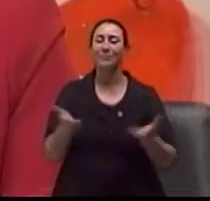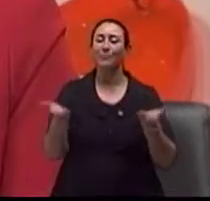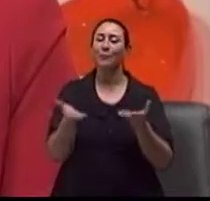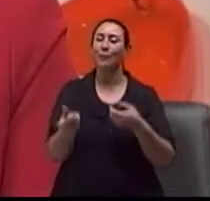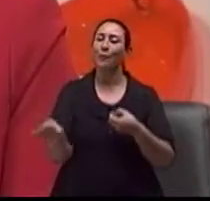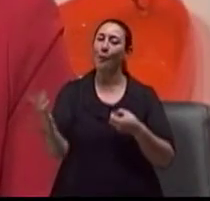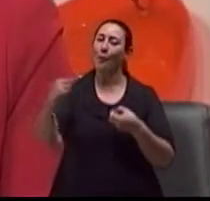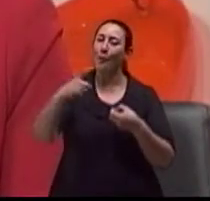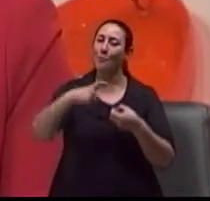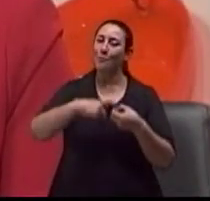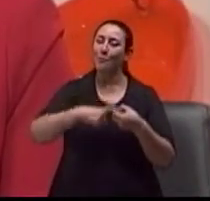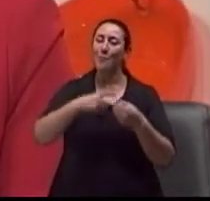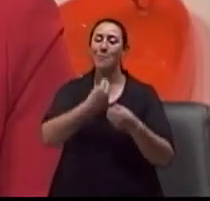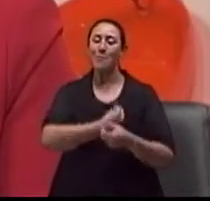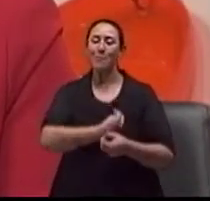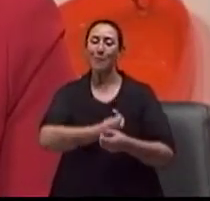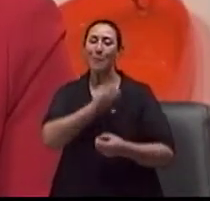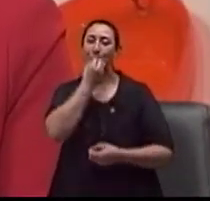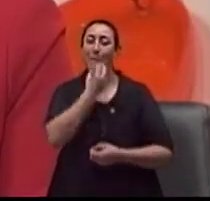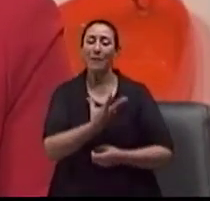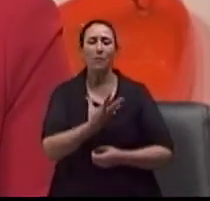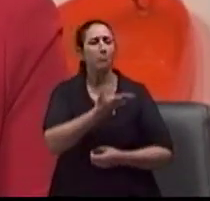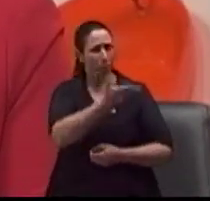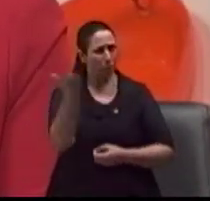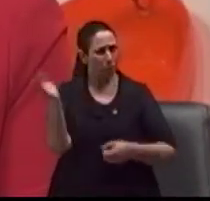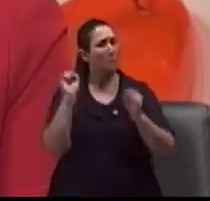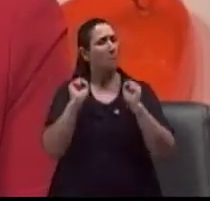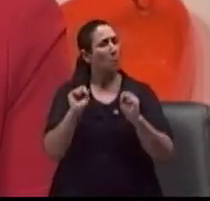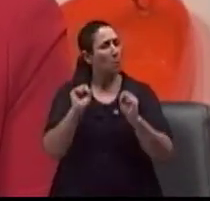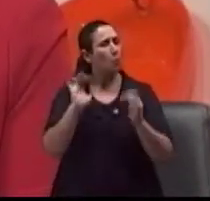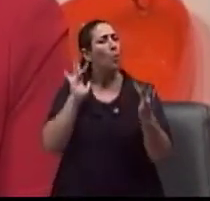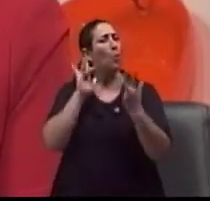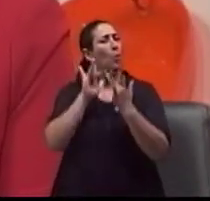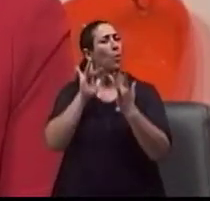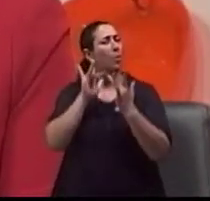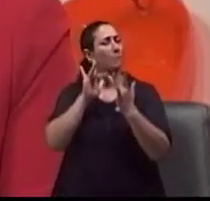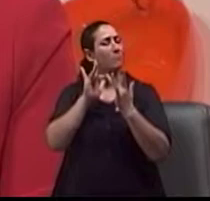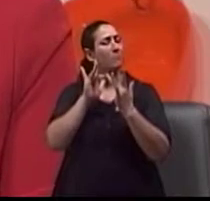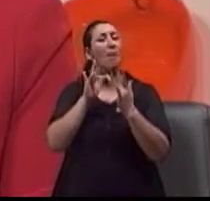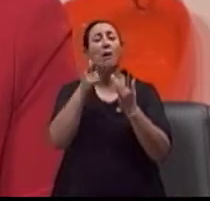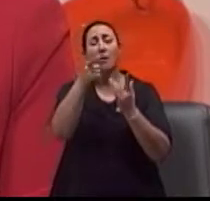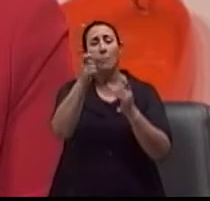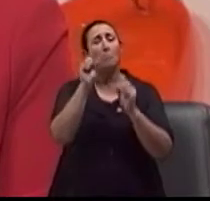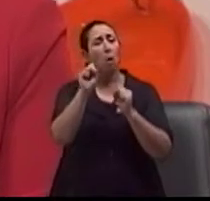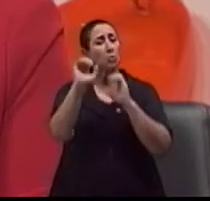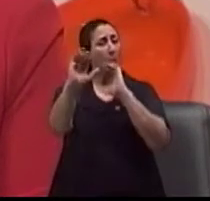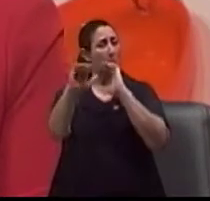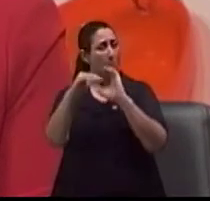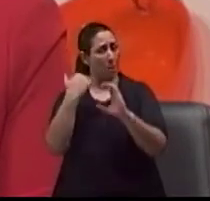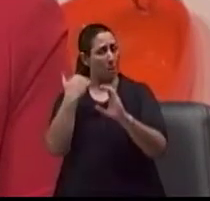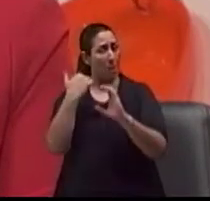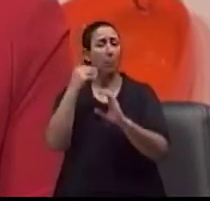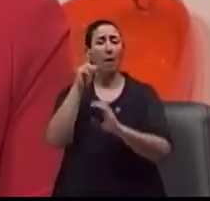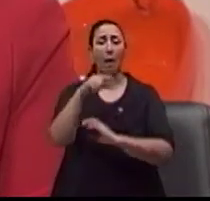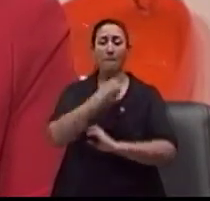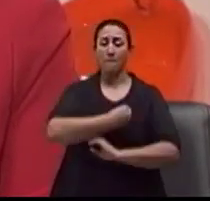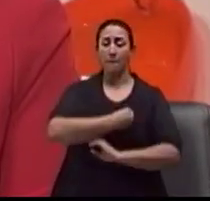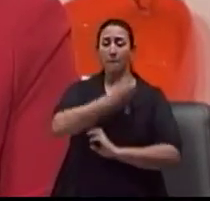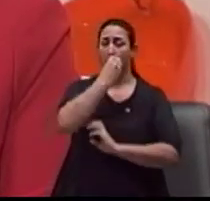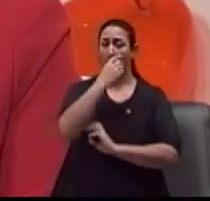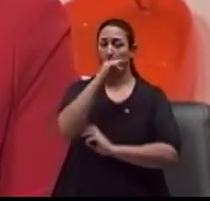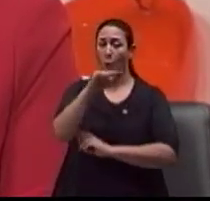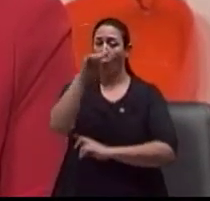o plano de volta com o nosso viva bem e você sabe o que pode ter uma conexão direta com a gente através do nosso e-mail viva